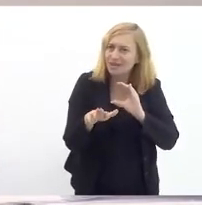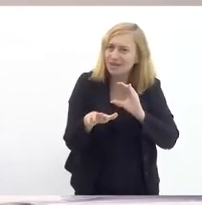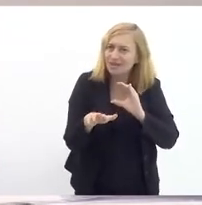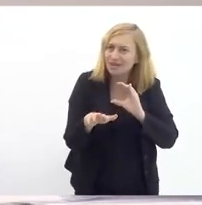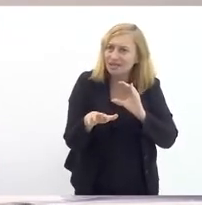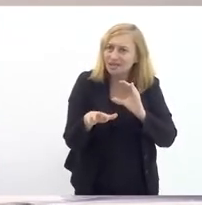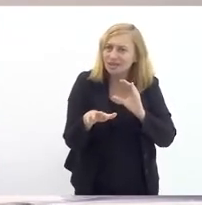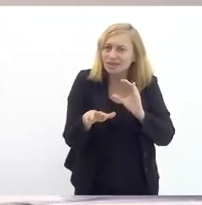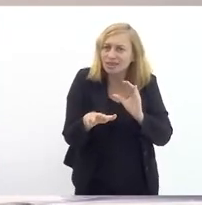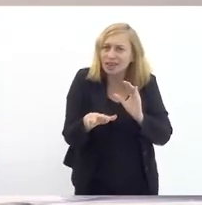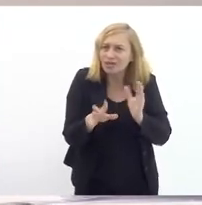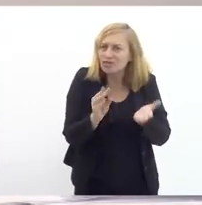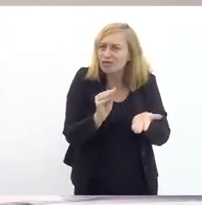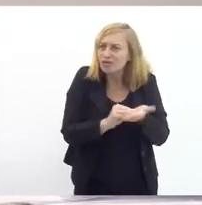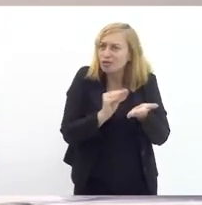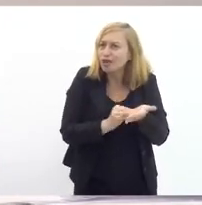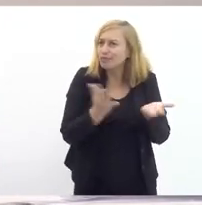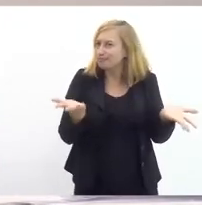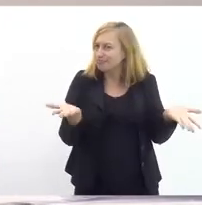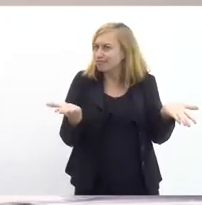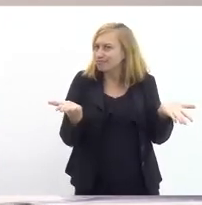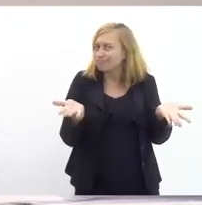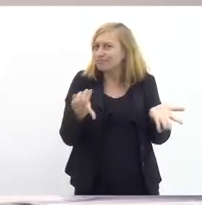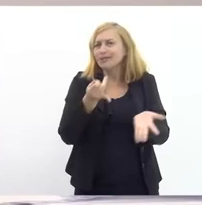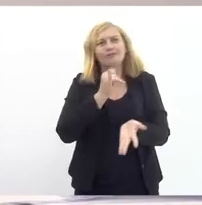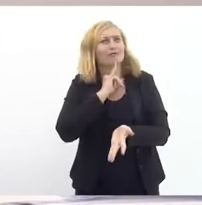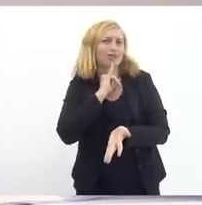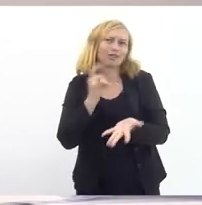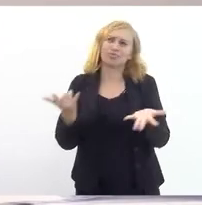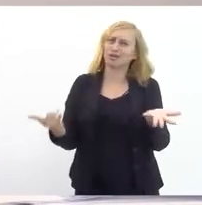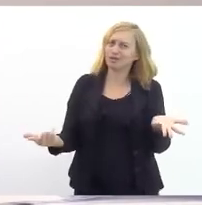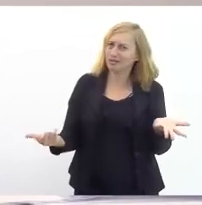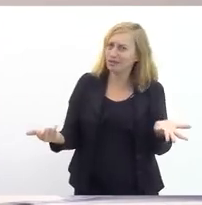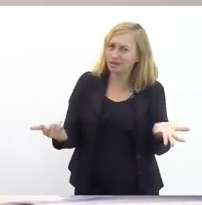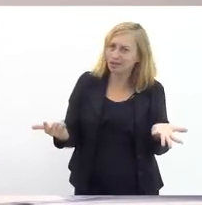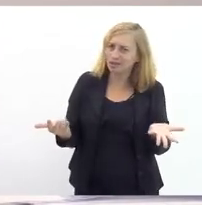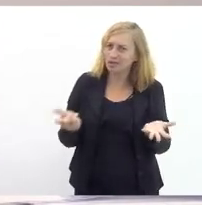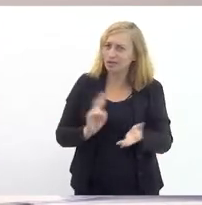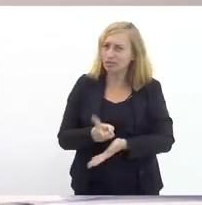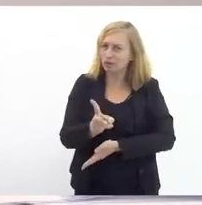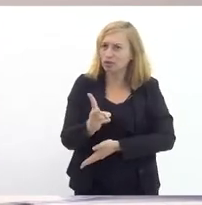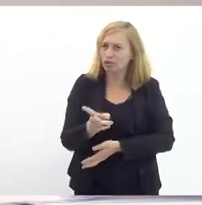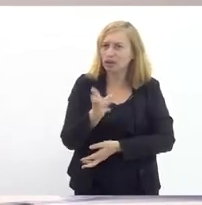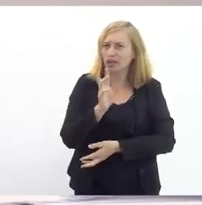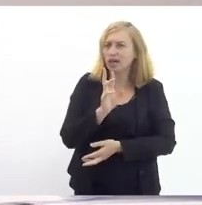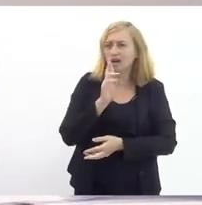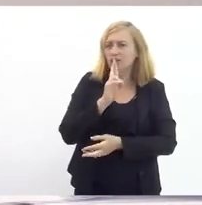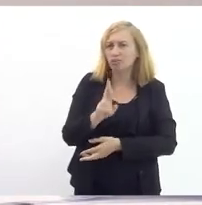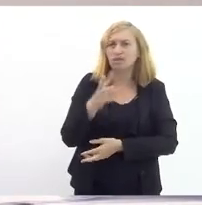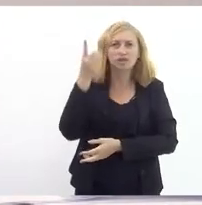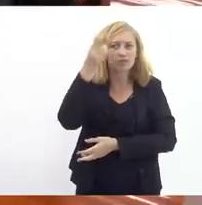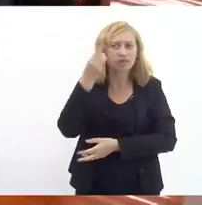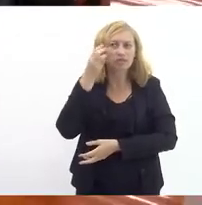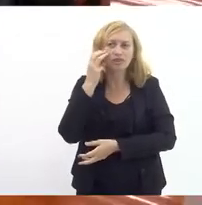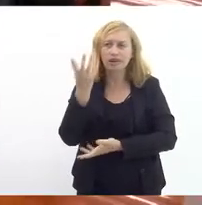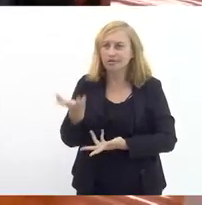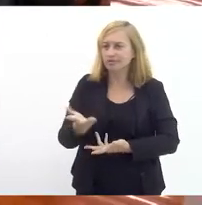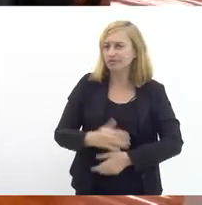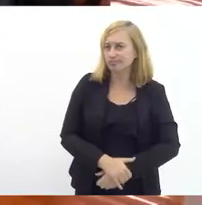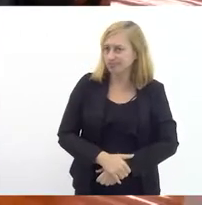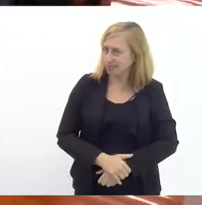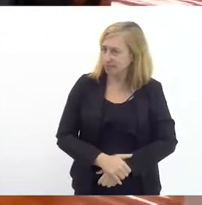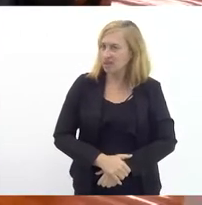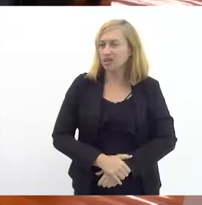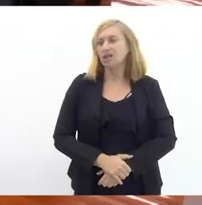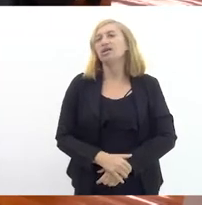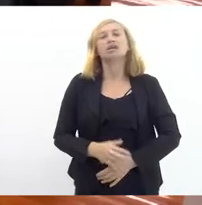mas o relatório está furado. Infelizmente, dando continuidade às respostas aqui ao deputado Valdec.